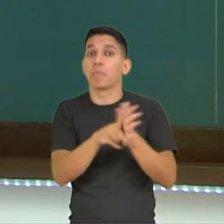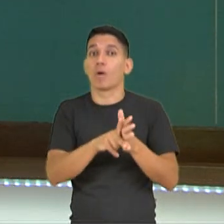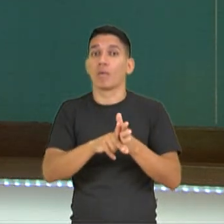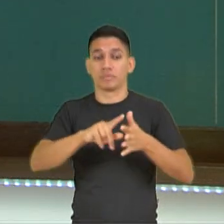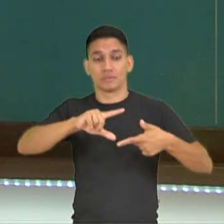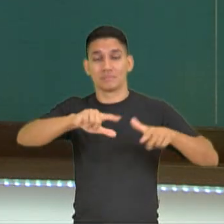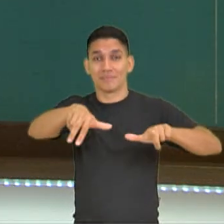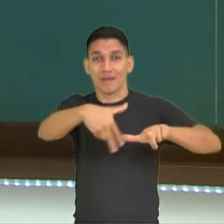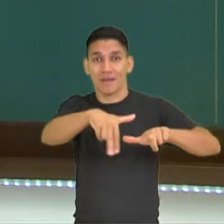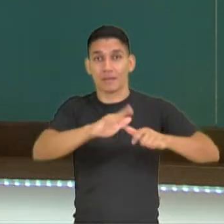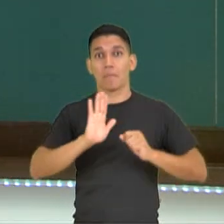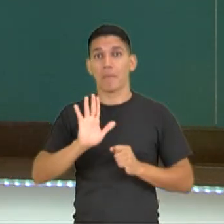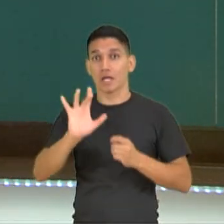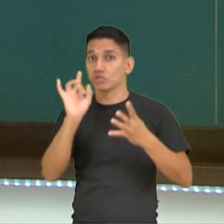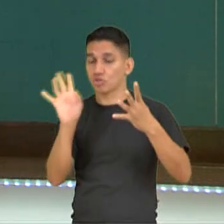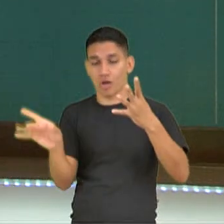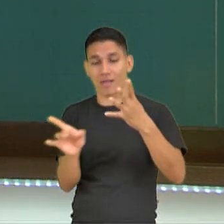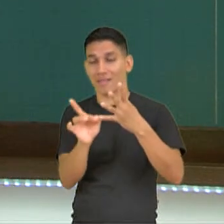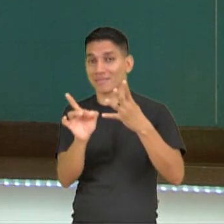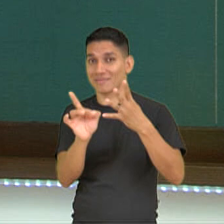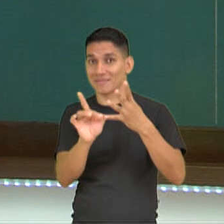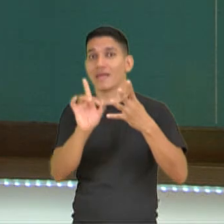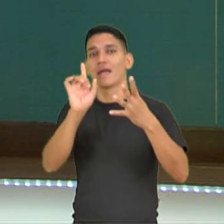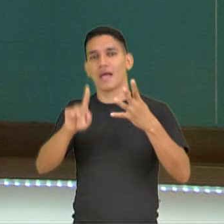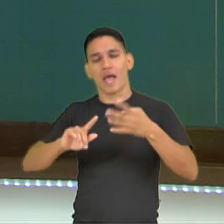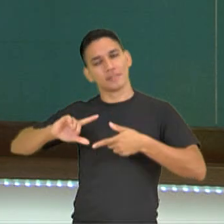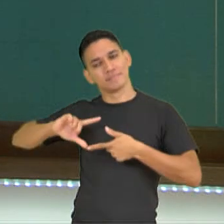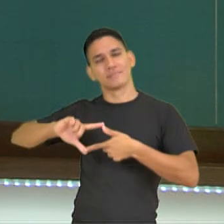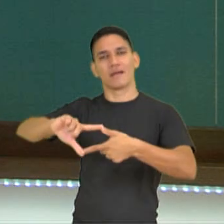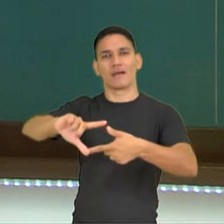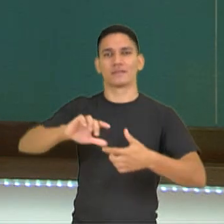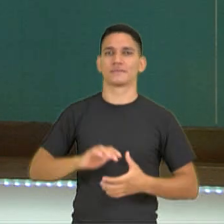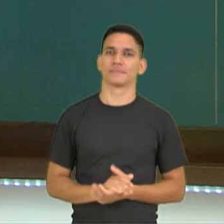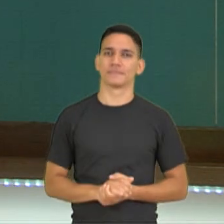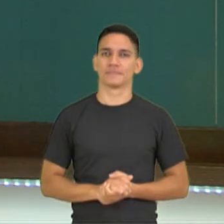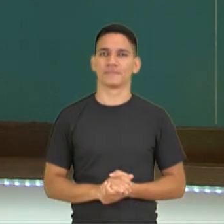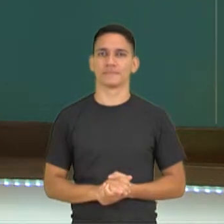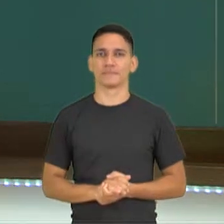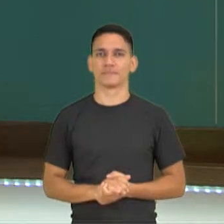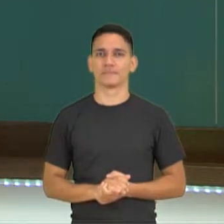da letra D as opções das danças tradicionais.